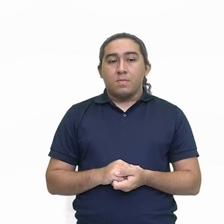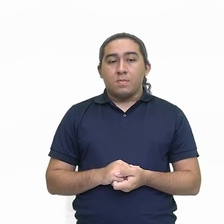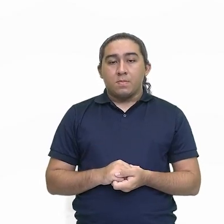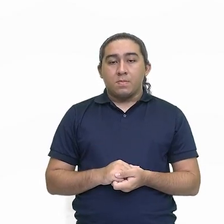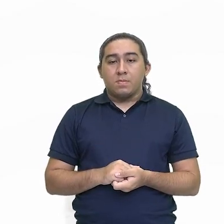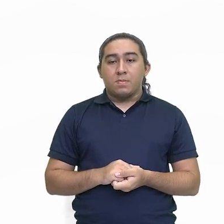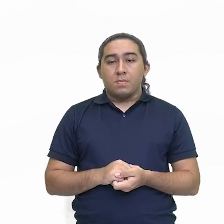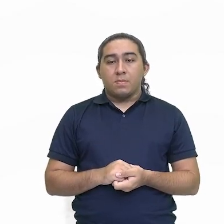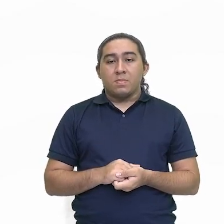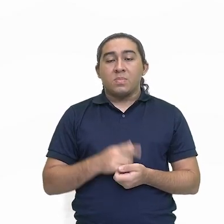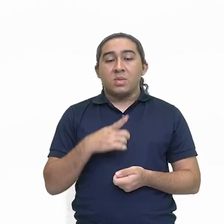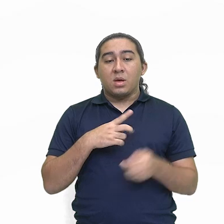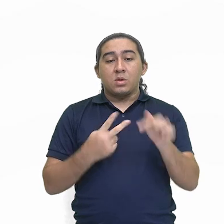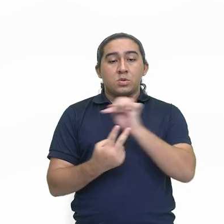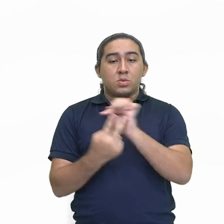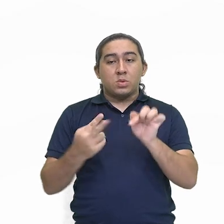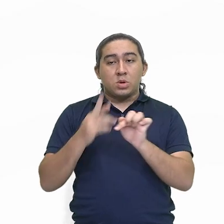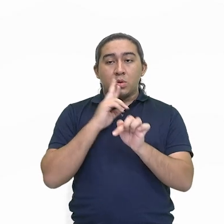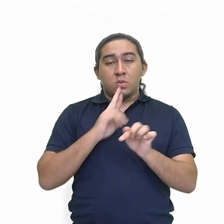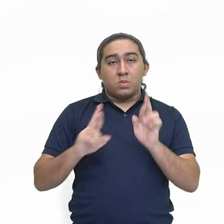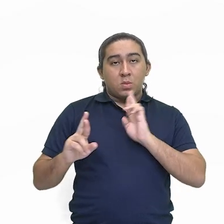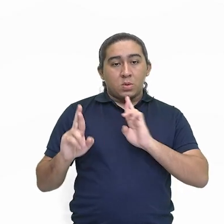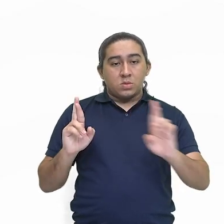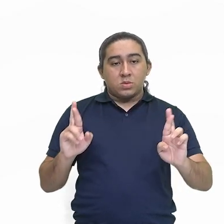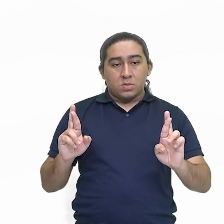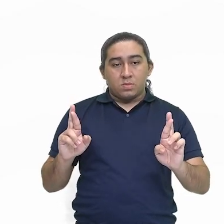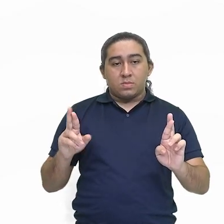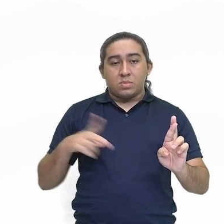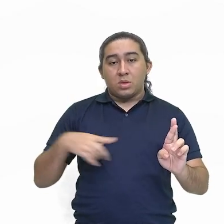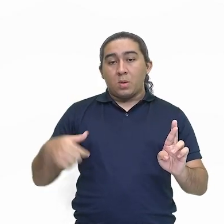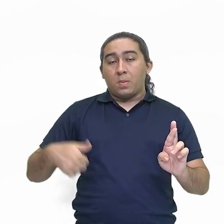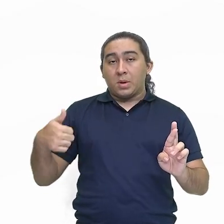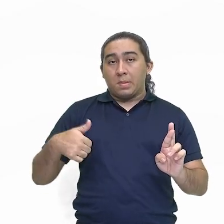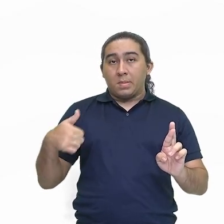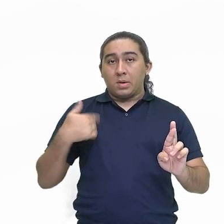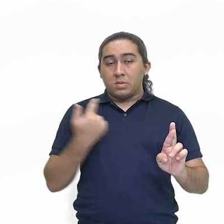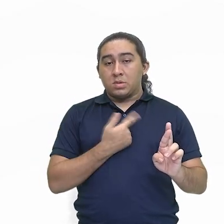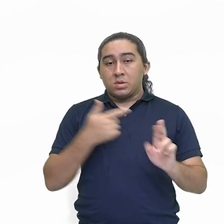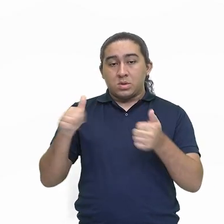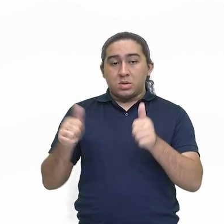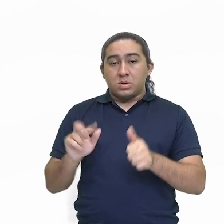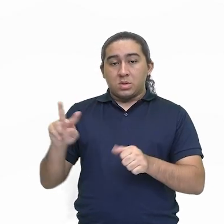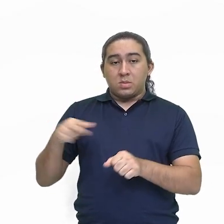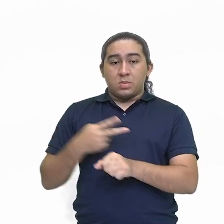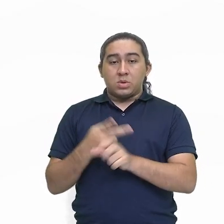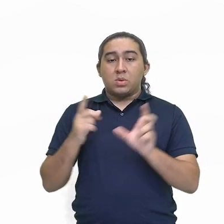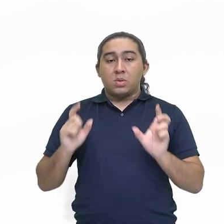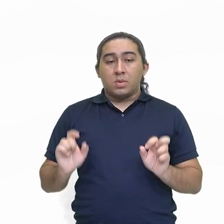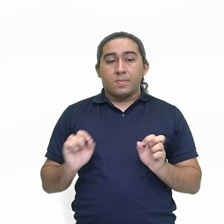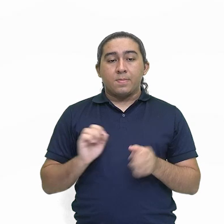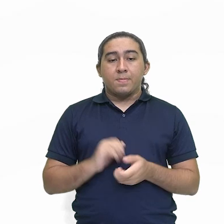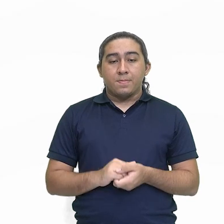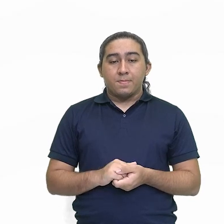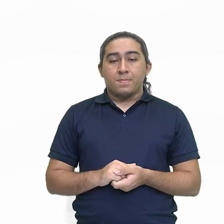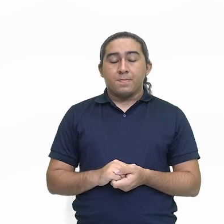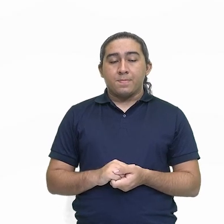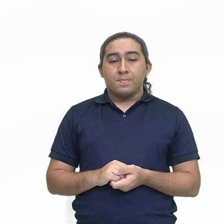tem dois resultados diferentes, né? A gente vai ter o primeiro resultado que a gente vai ver daqui a pouco, que é um